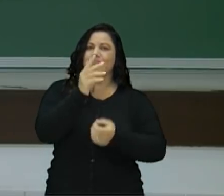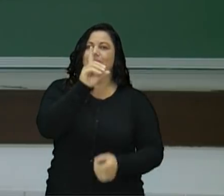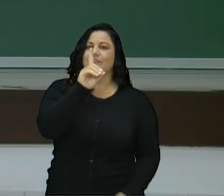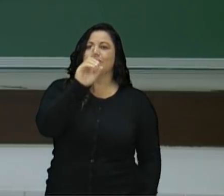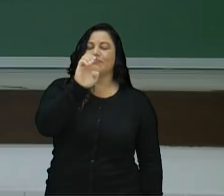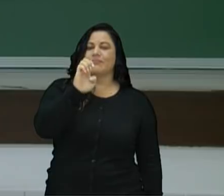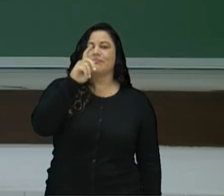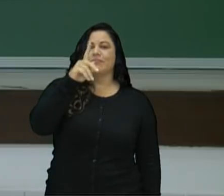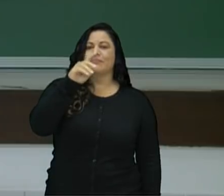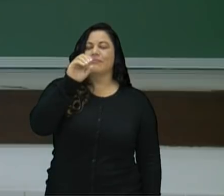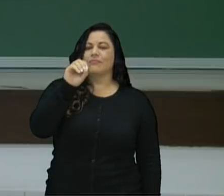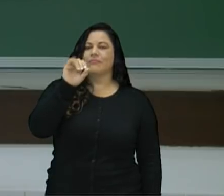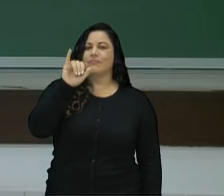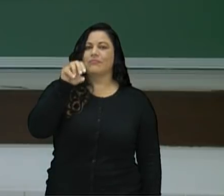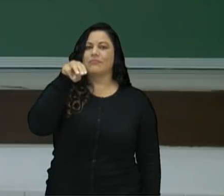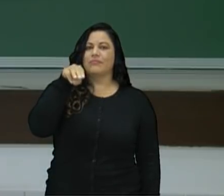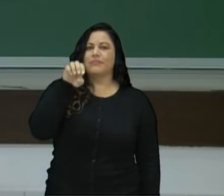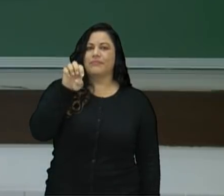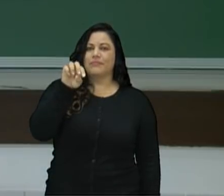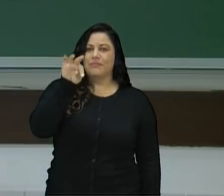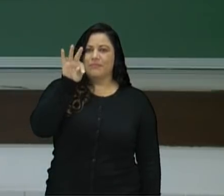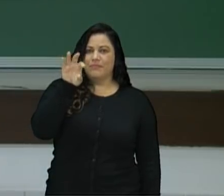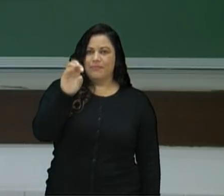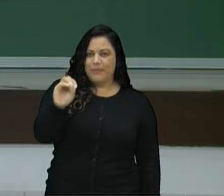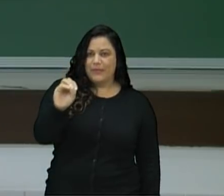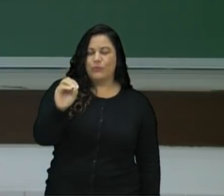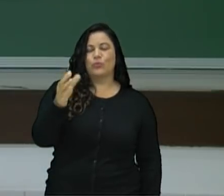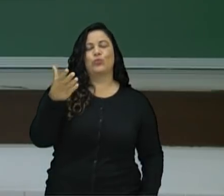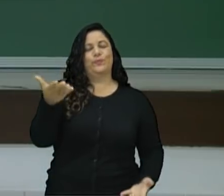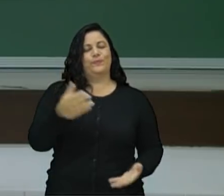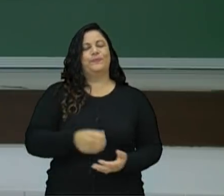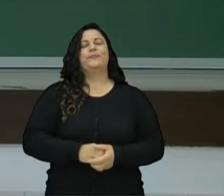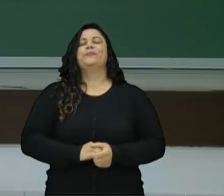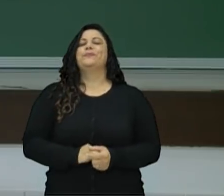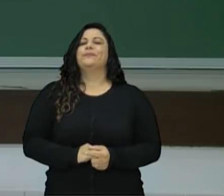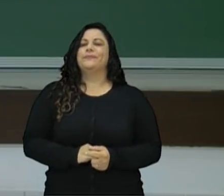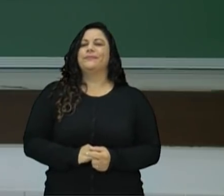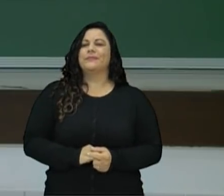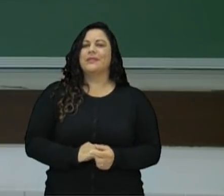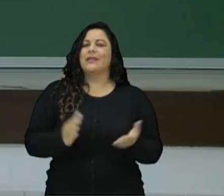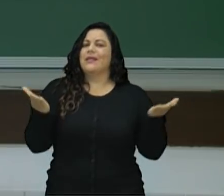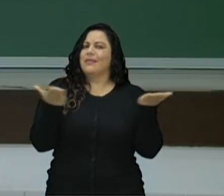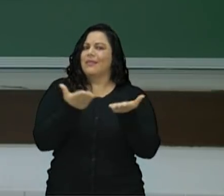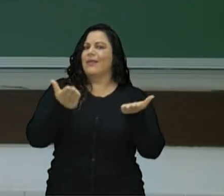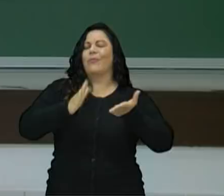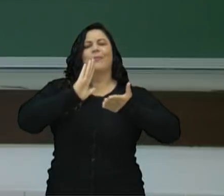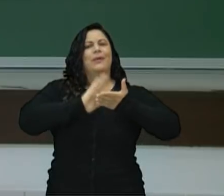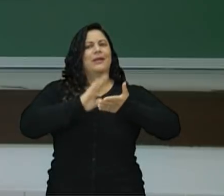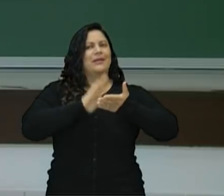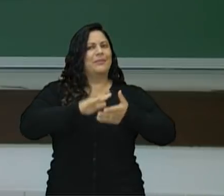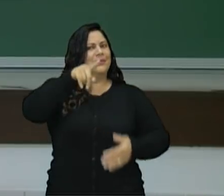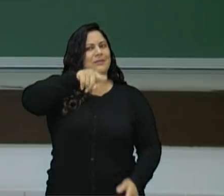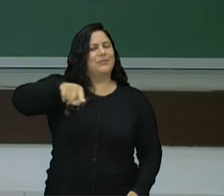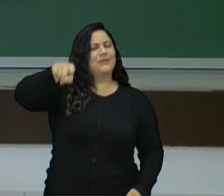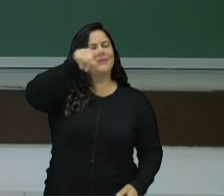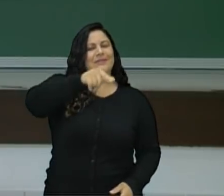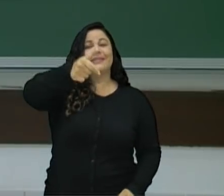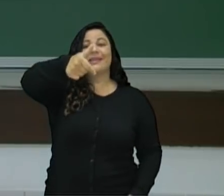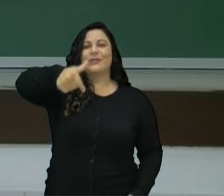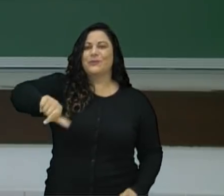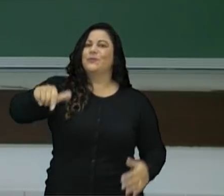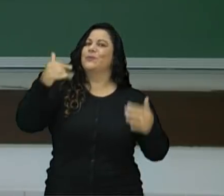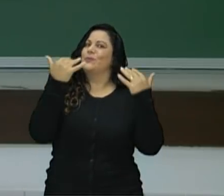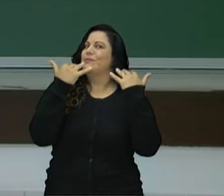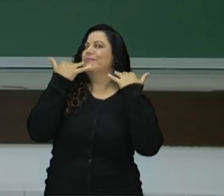novos elementos que compõem esse gênero textual, ok? Então, parabéns para vocês estarem aí mais uma vez